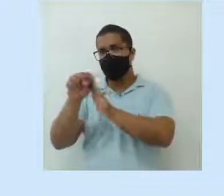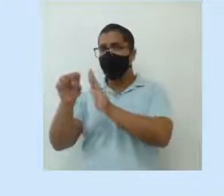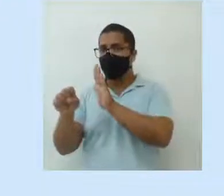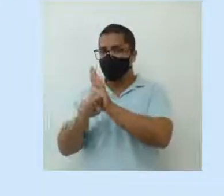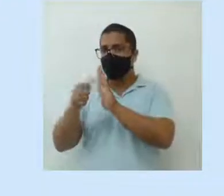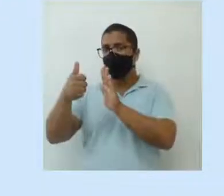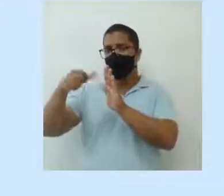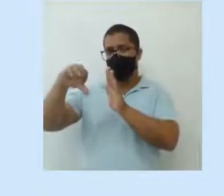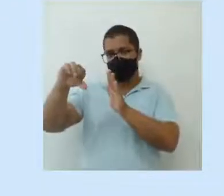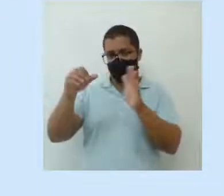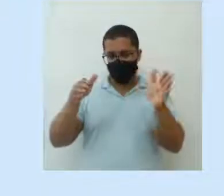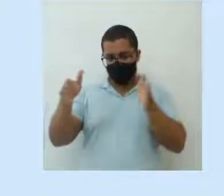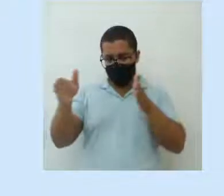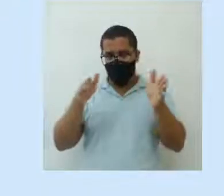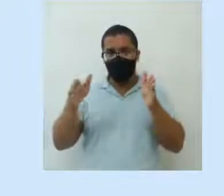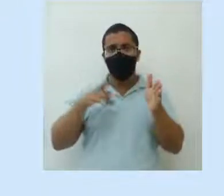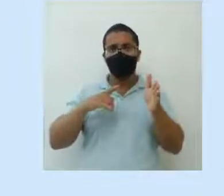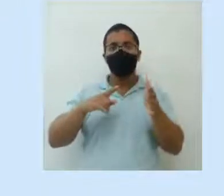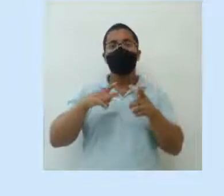quê? O Japão, o